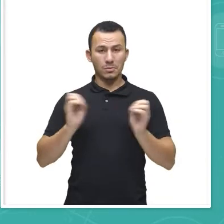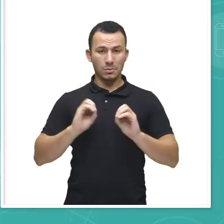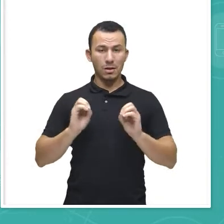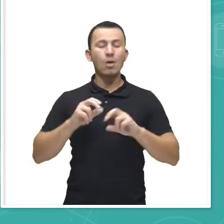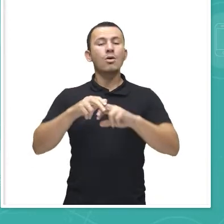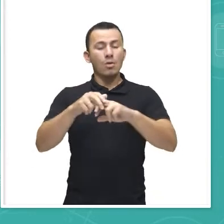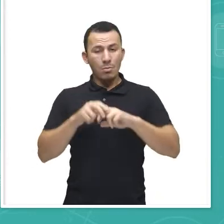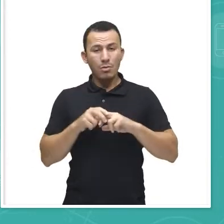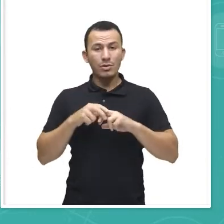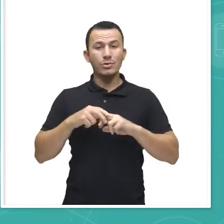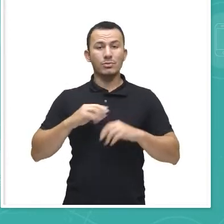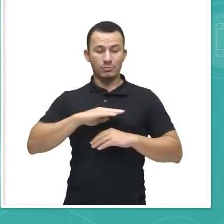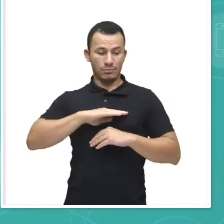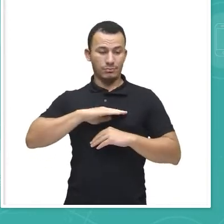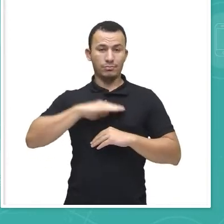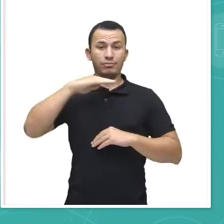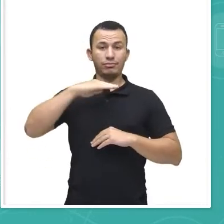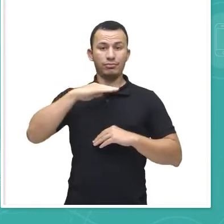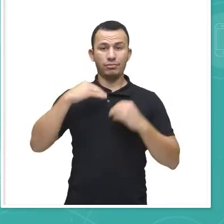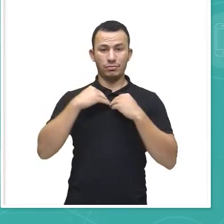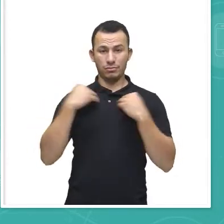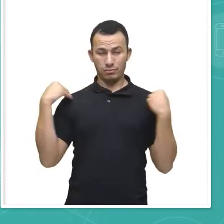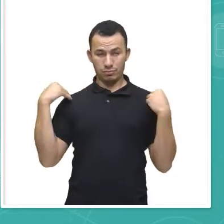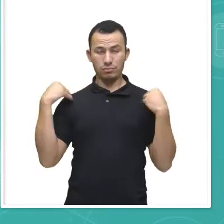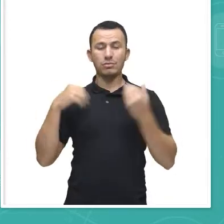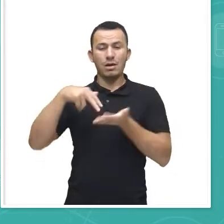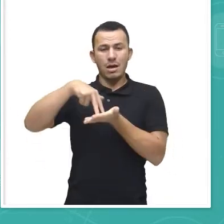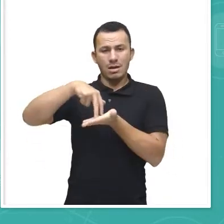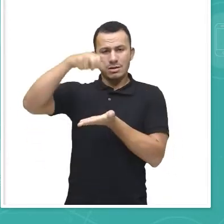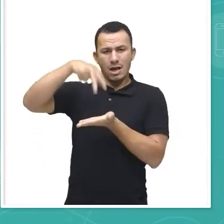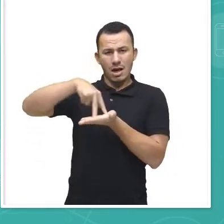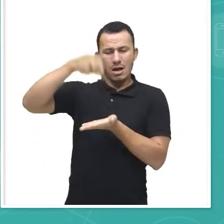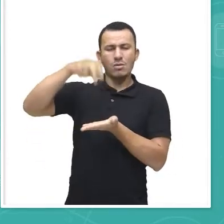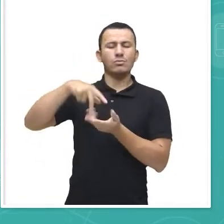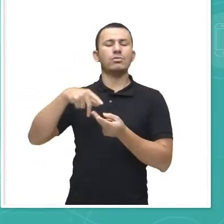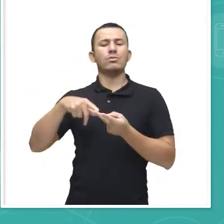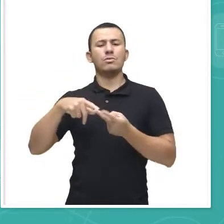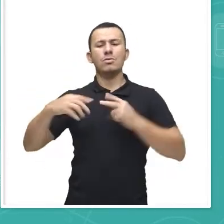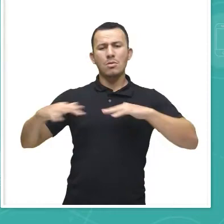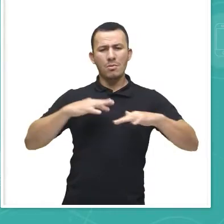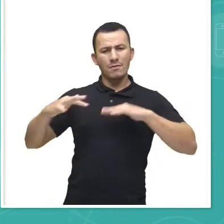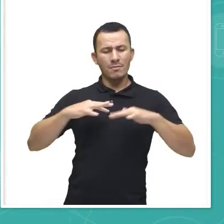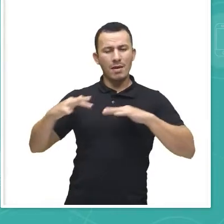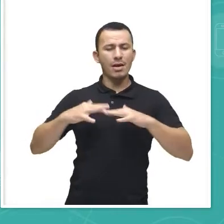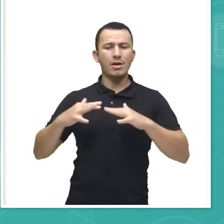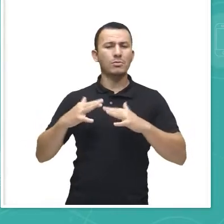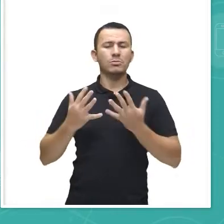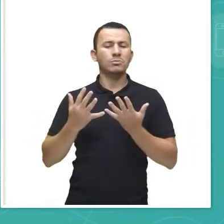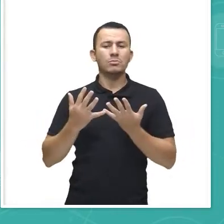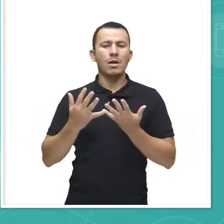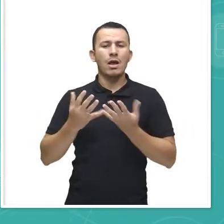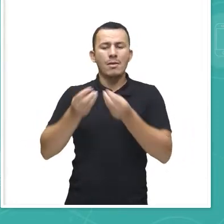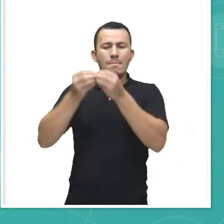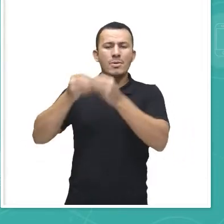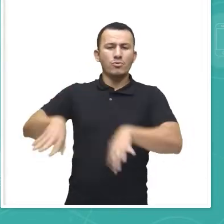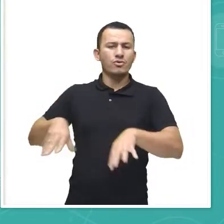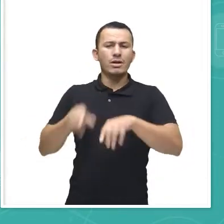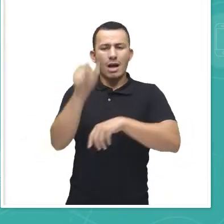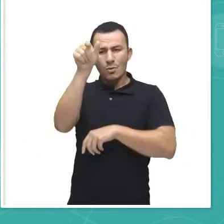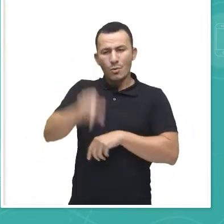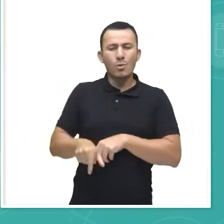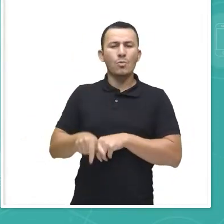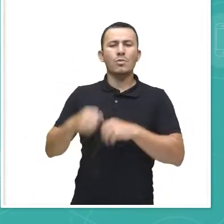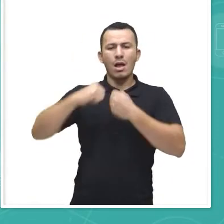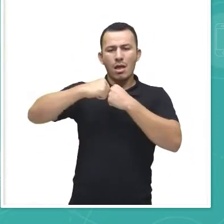que acontecem por meio de saltos, de movimentos, não vão agredir a coluna nem as articulações